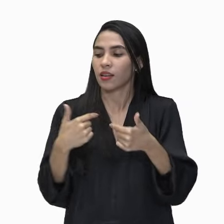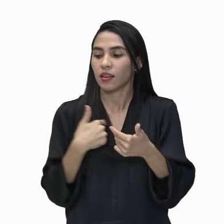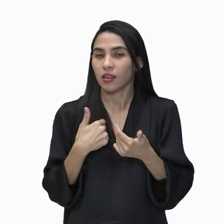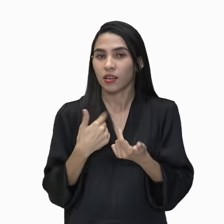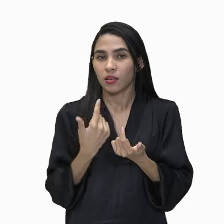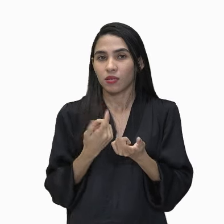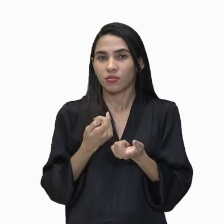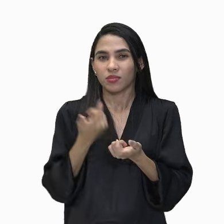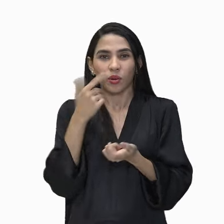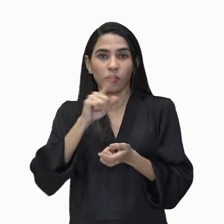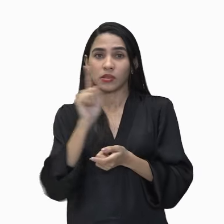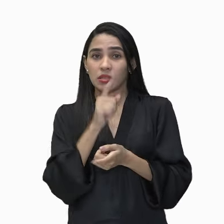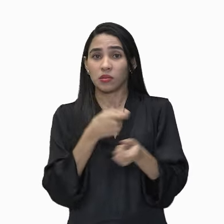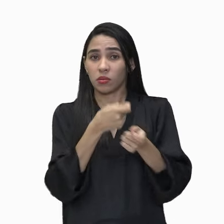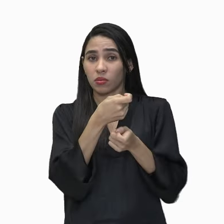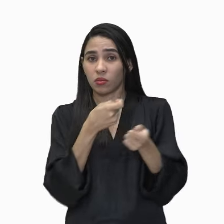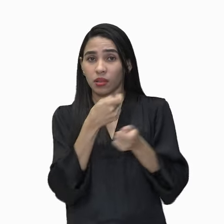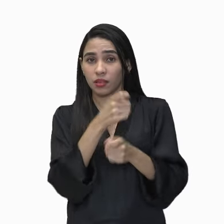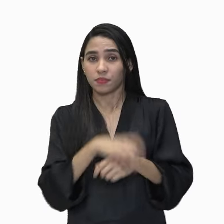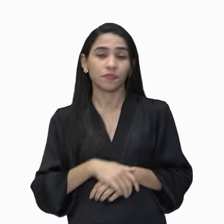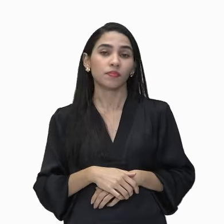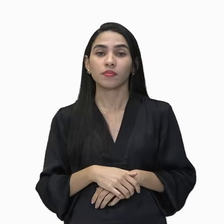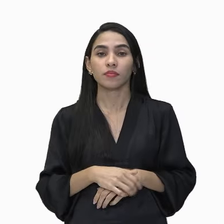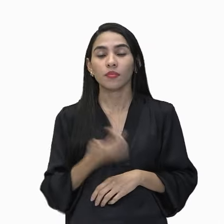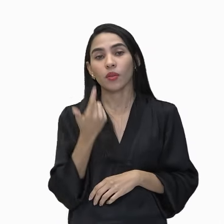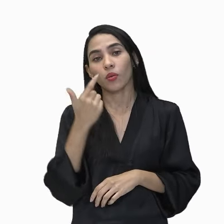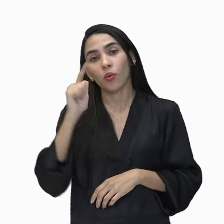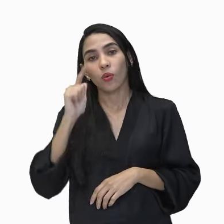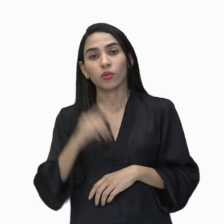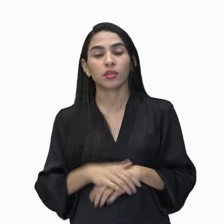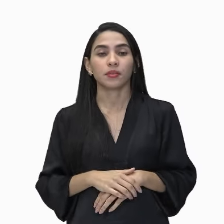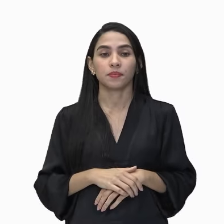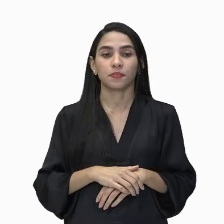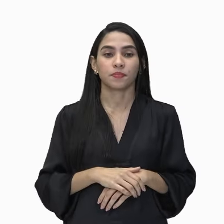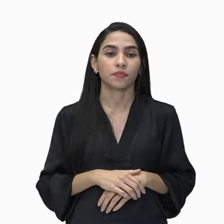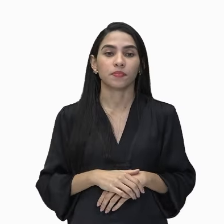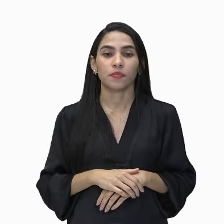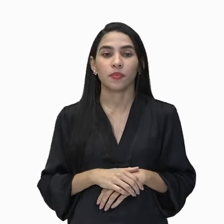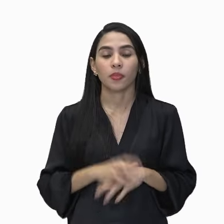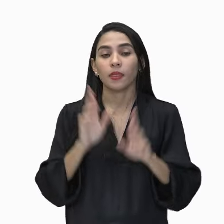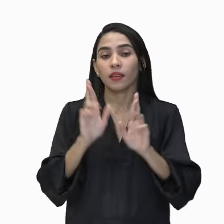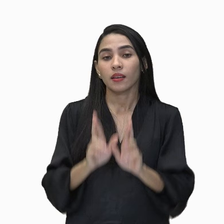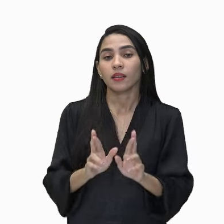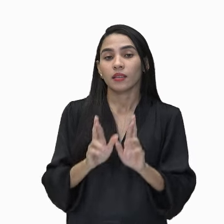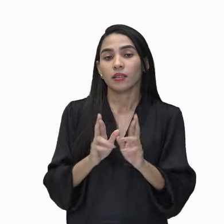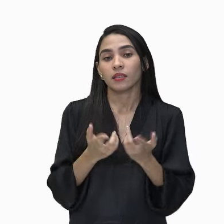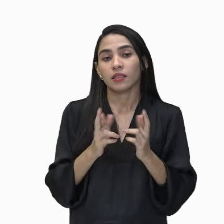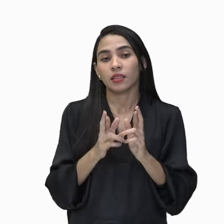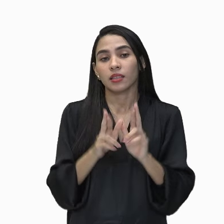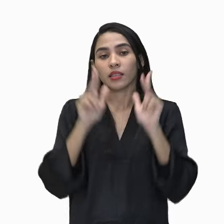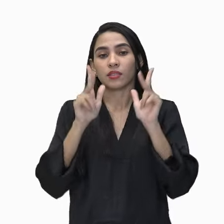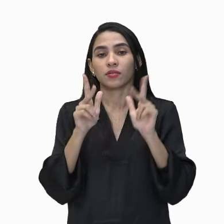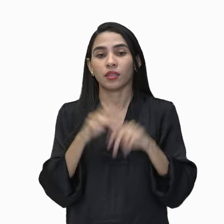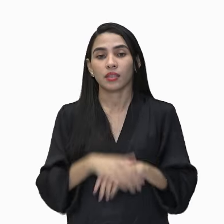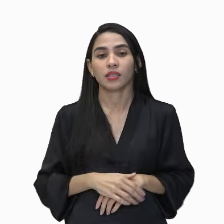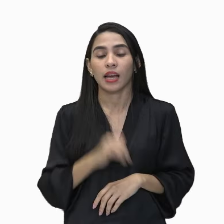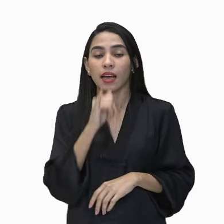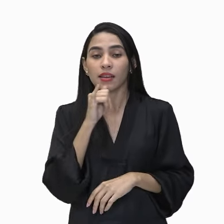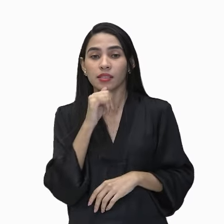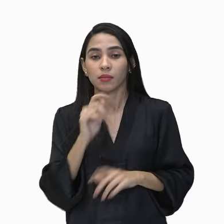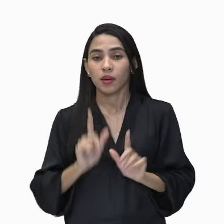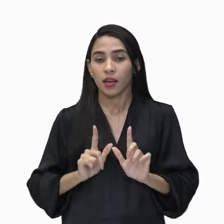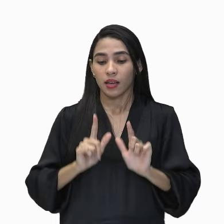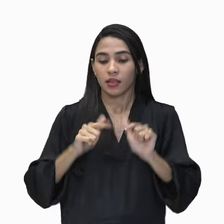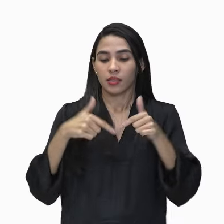não controlando a mim mesmo. Outra questão de que não é liberdade é a indiferença, ou seja, agir